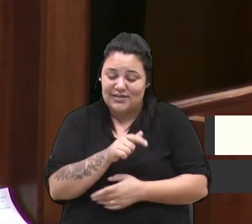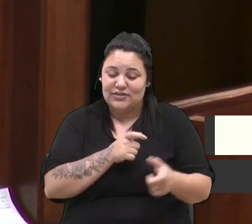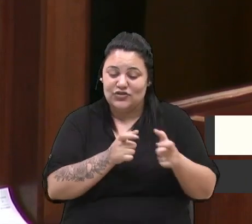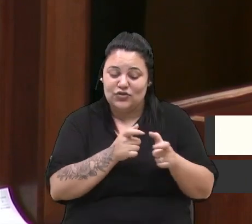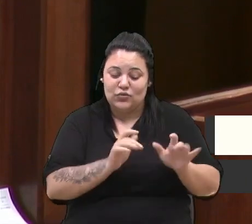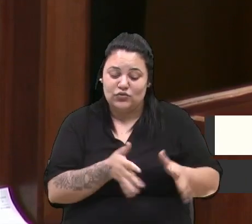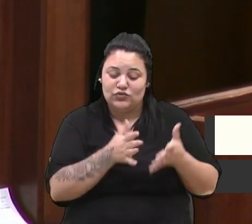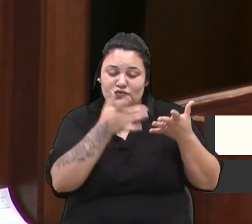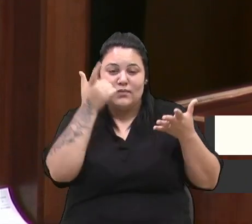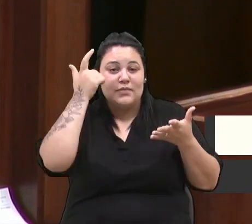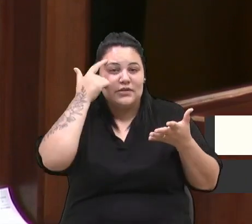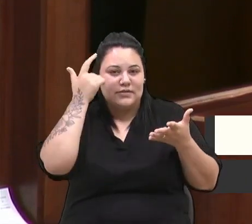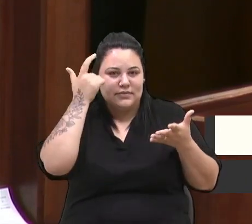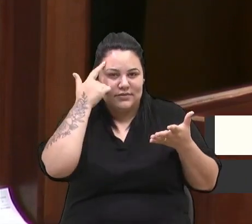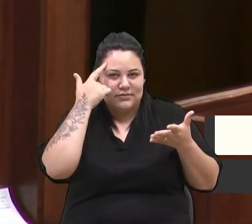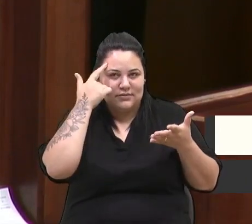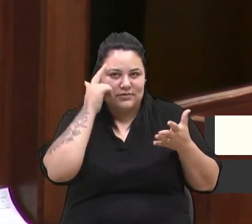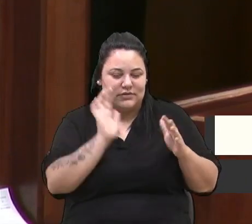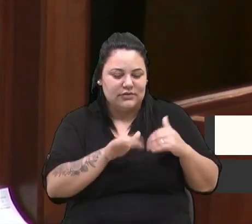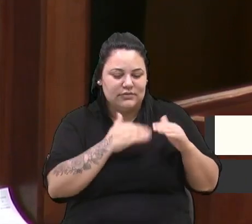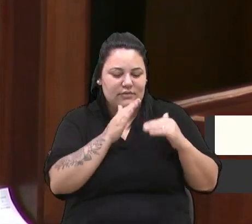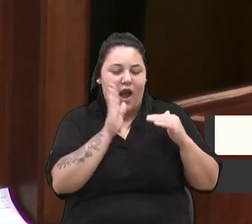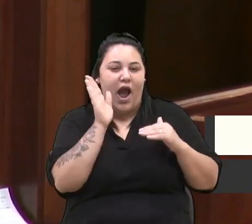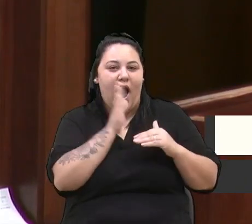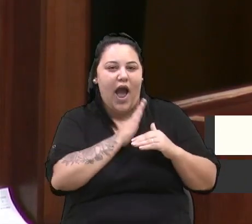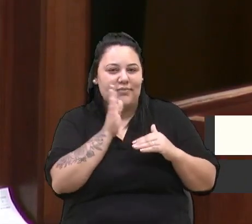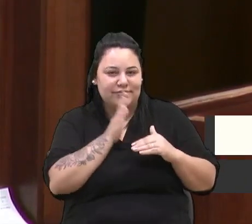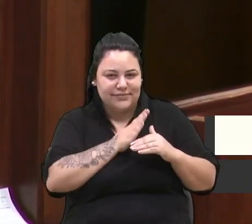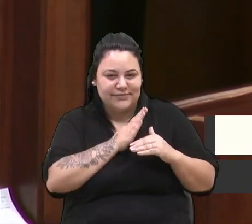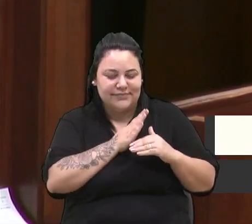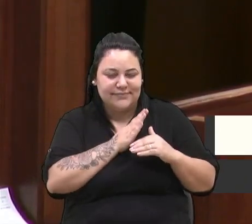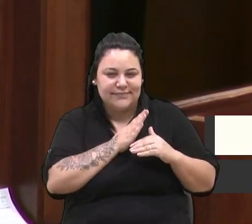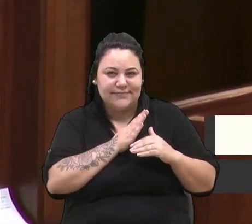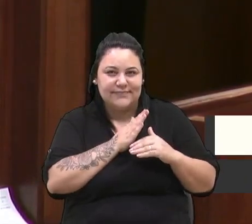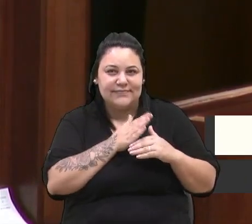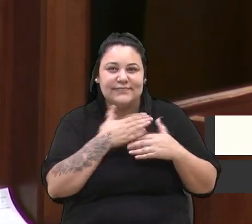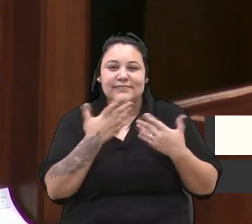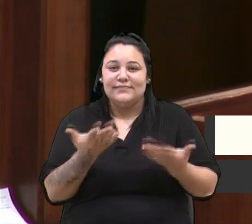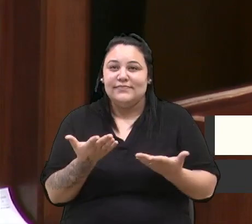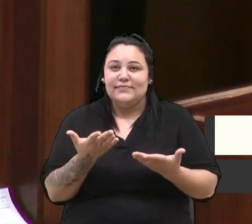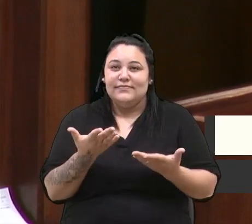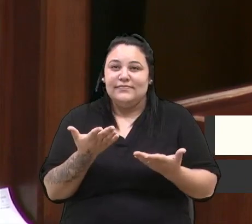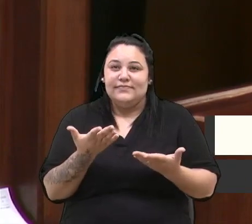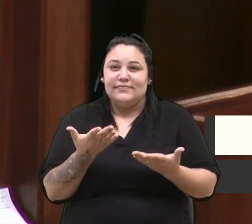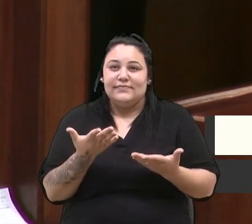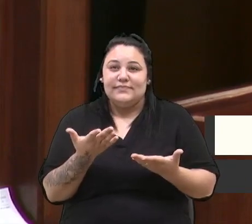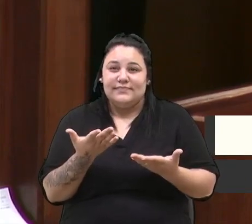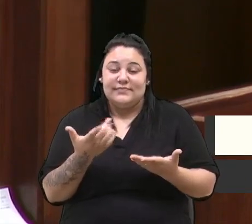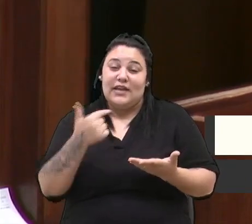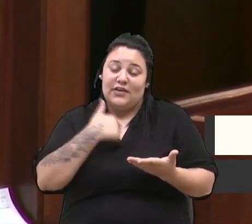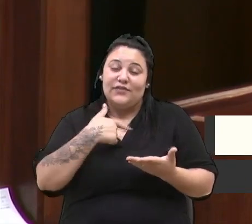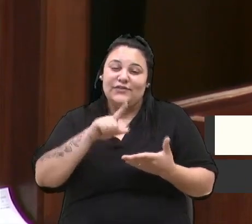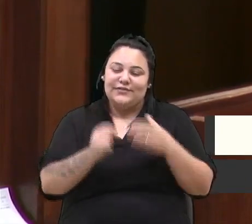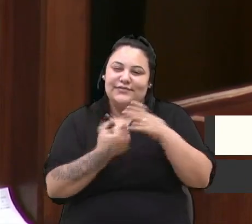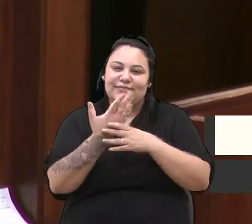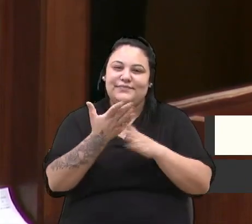o pensamento e vem crescendo consideravelmente, eu venho propor